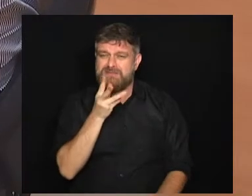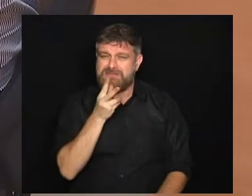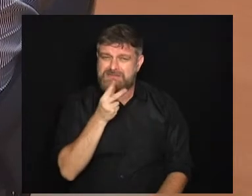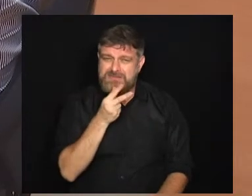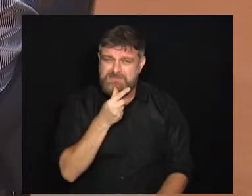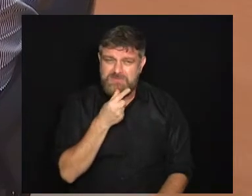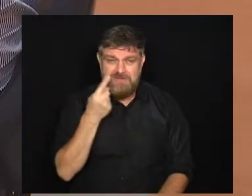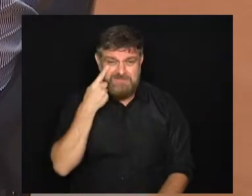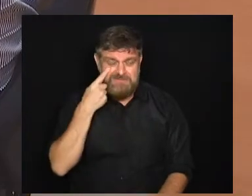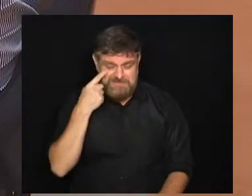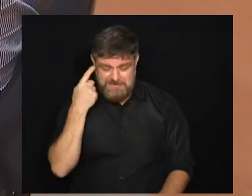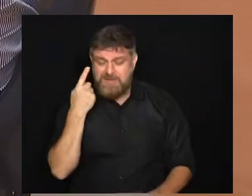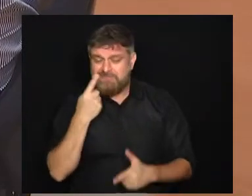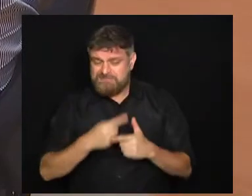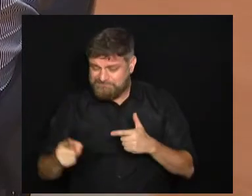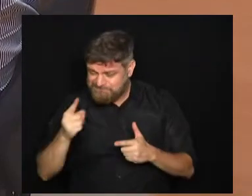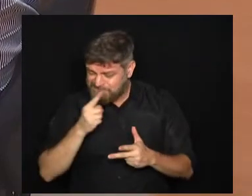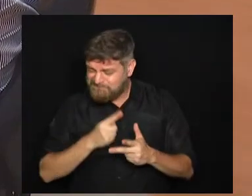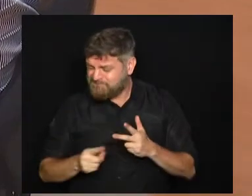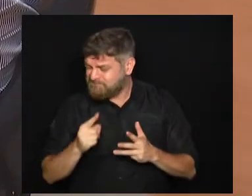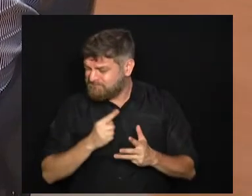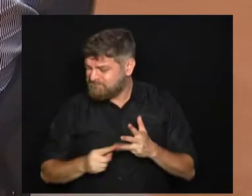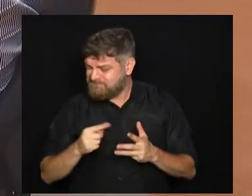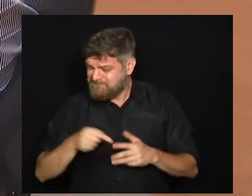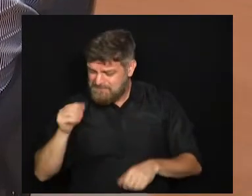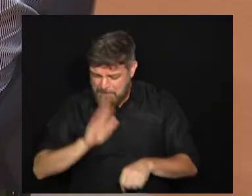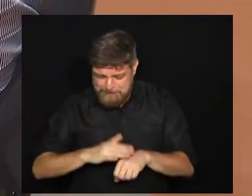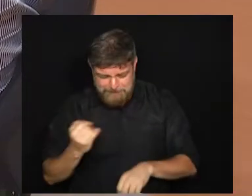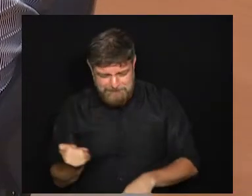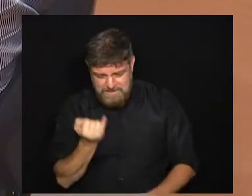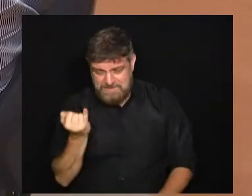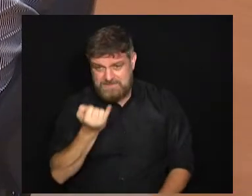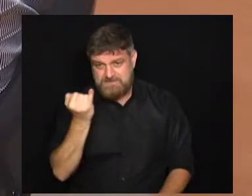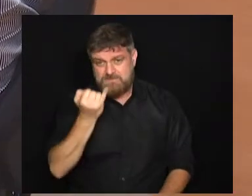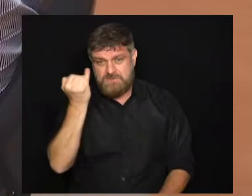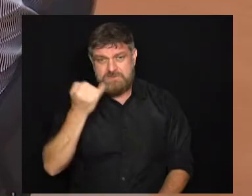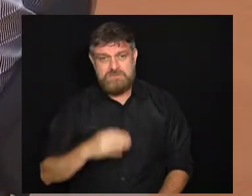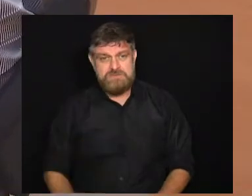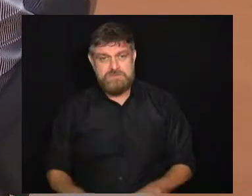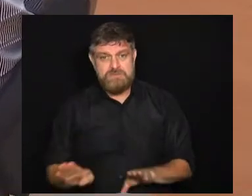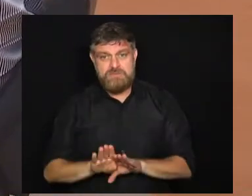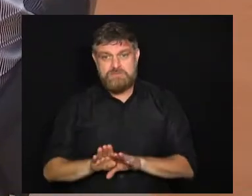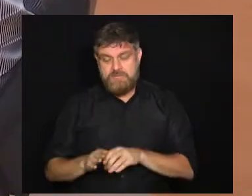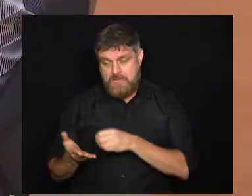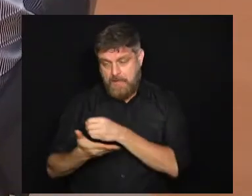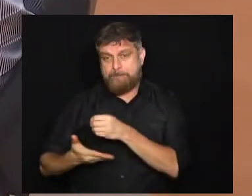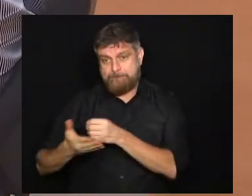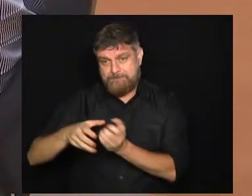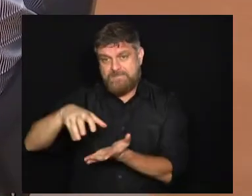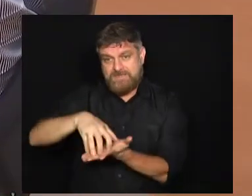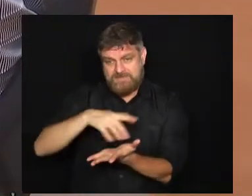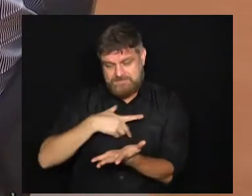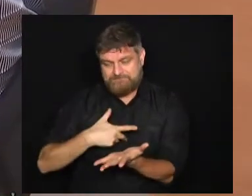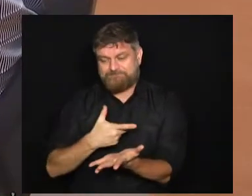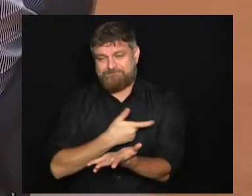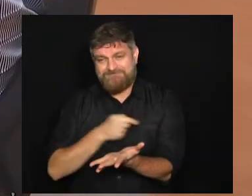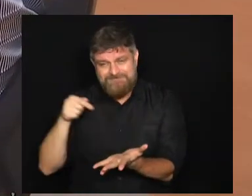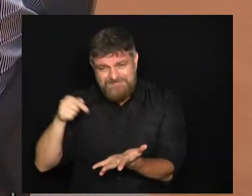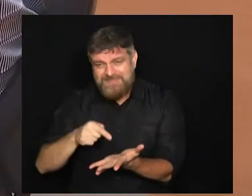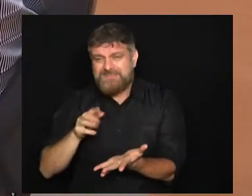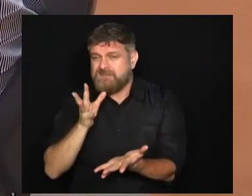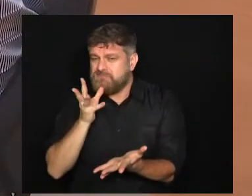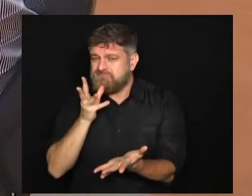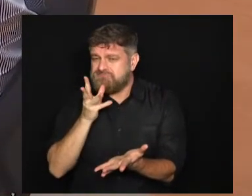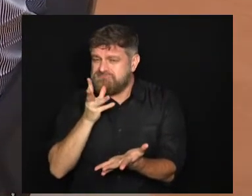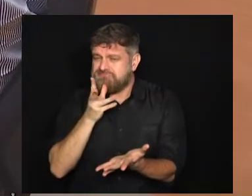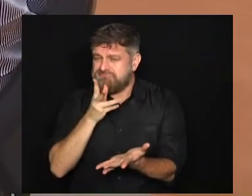viu isso como um dos problemas, vamos dizer, mais importantes no fluxo, inclusive até na rede básica também, muitas vezes as condutas sendo um pouco